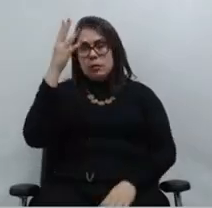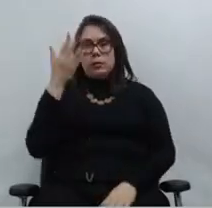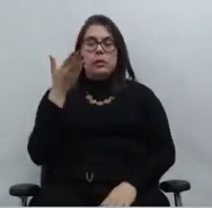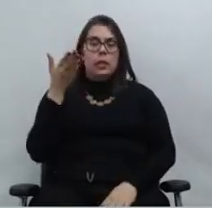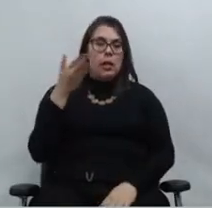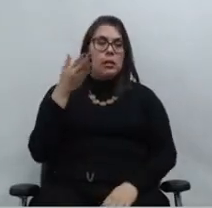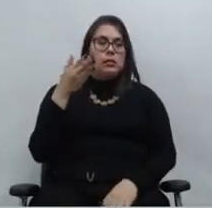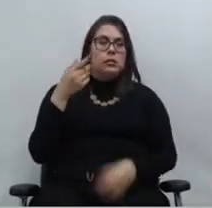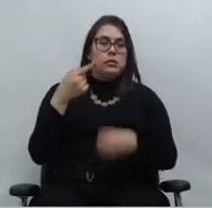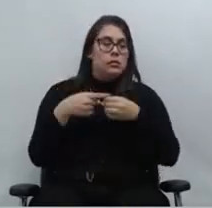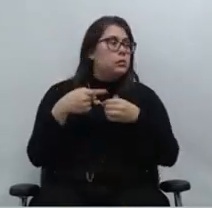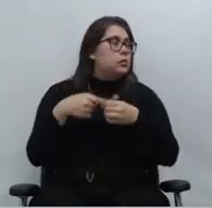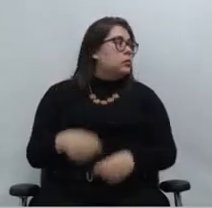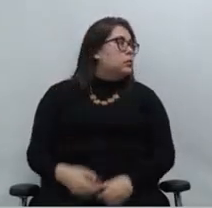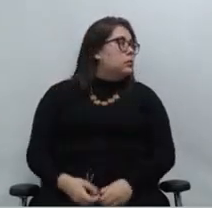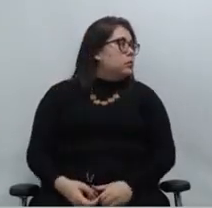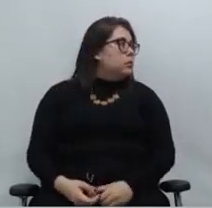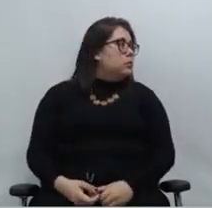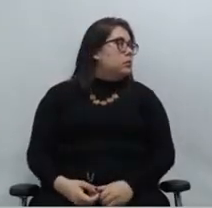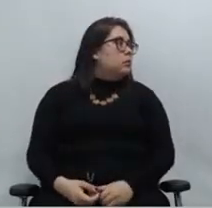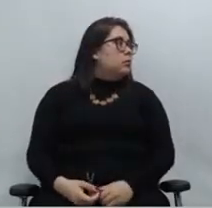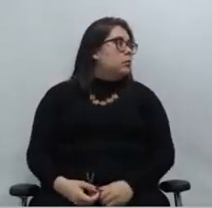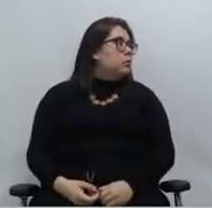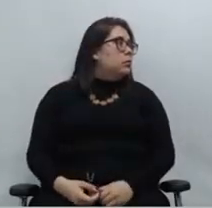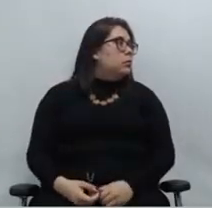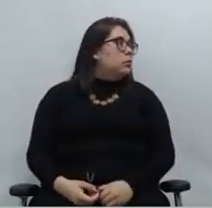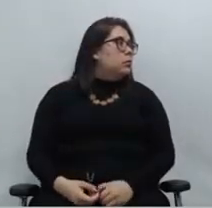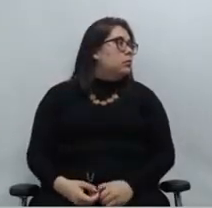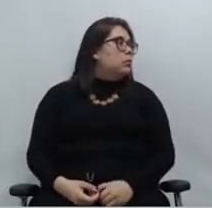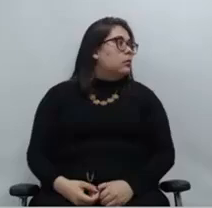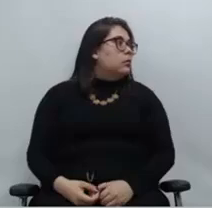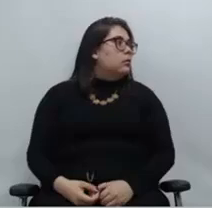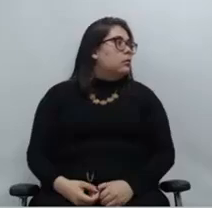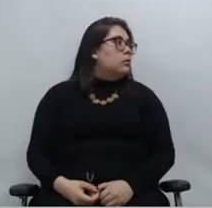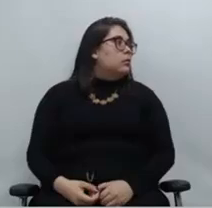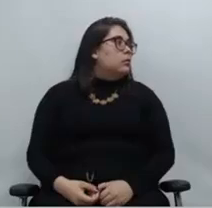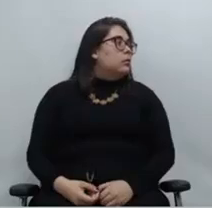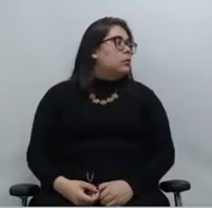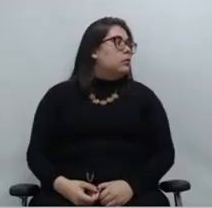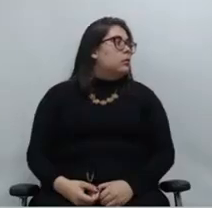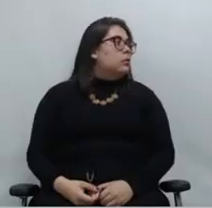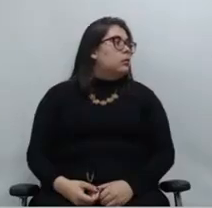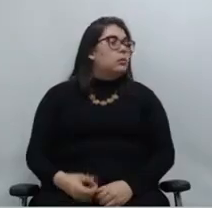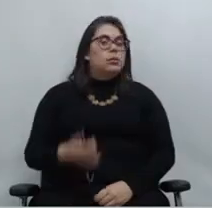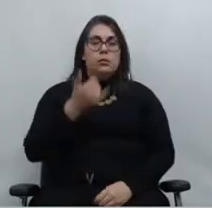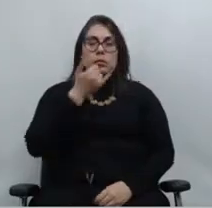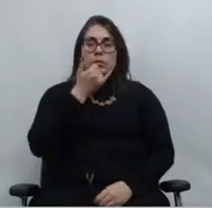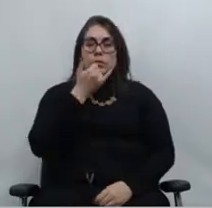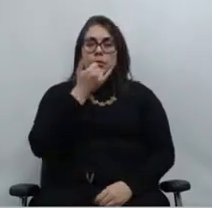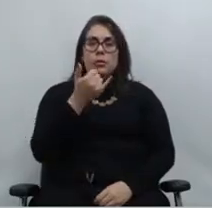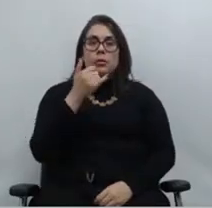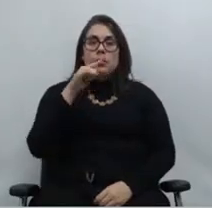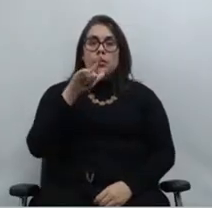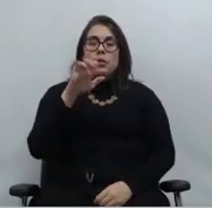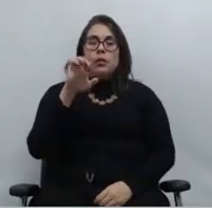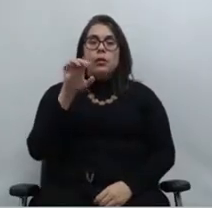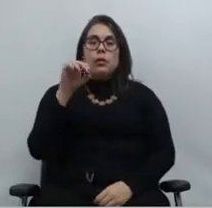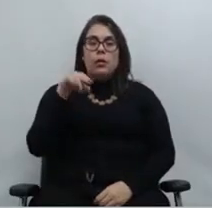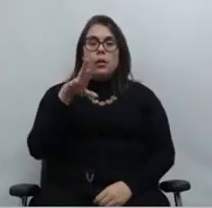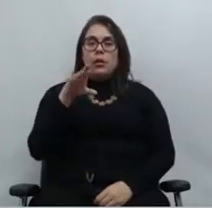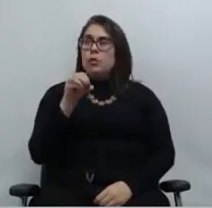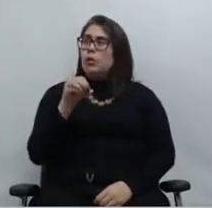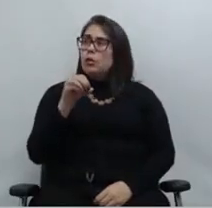cidade. Quem pediu que eu não vi? Leonardo pediu, eu estou sem óculos, por isso não enxerguei. Peço desculpas ao excelentíssimo conselheiro, agora